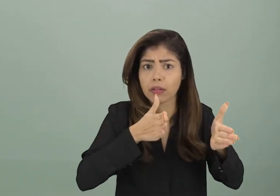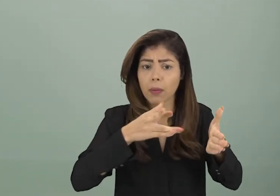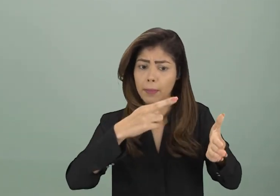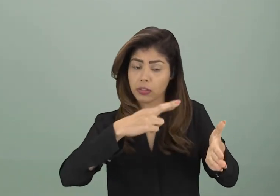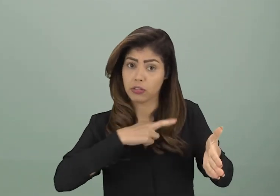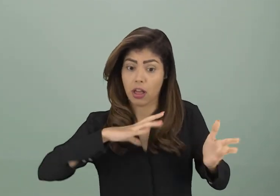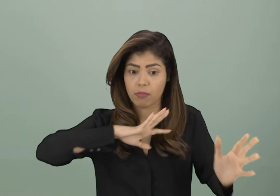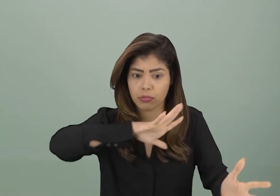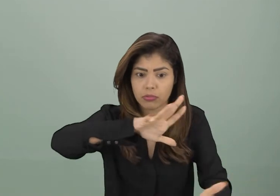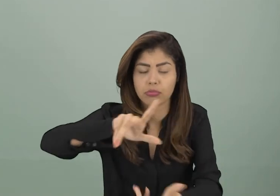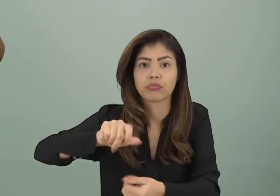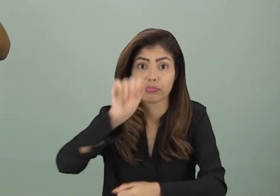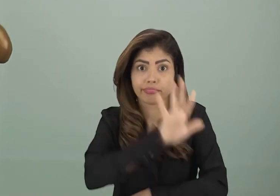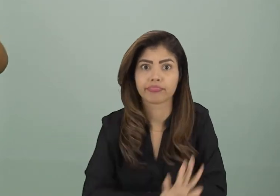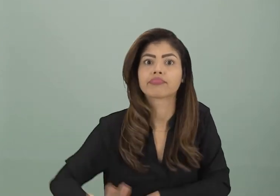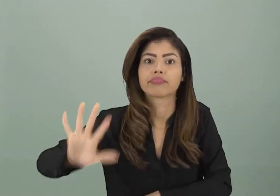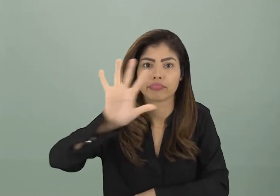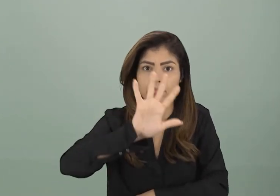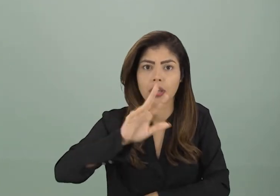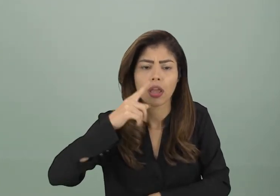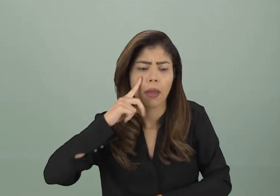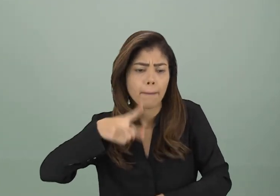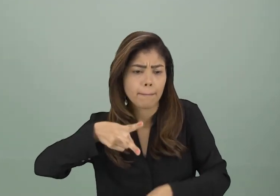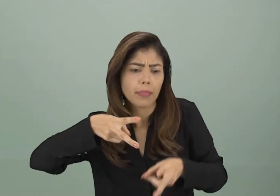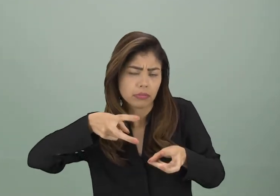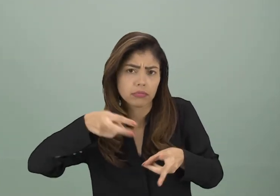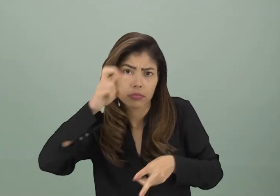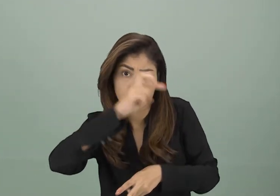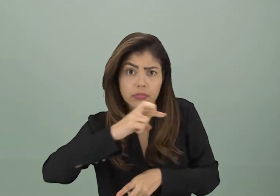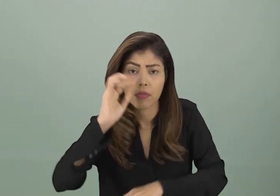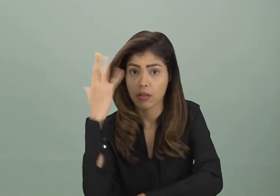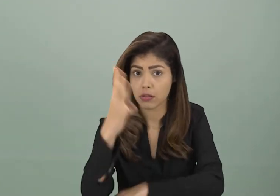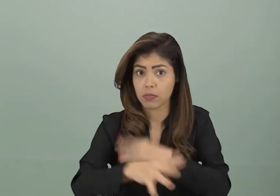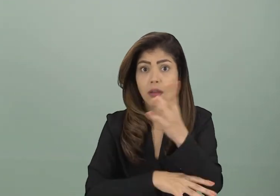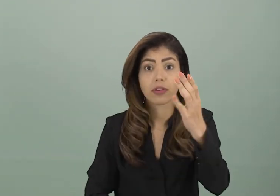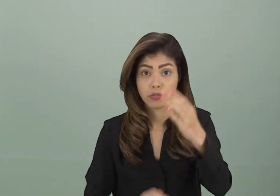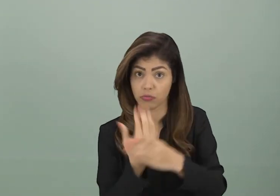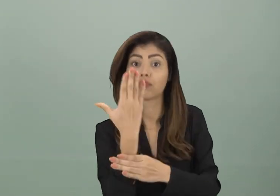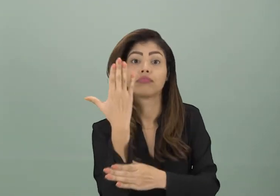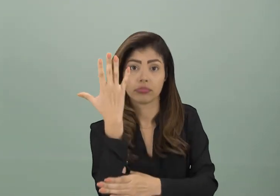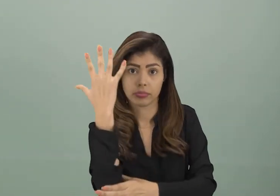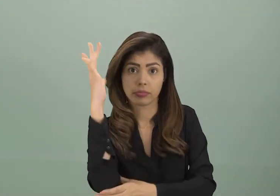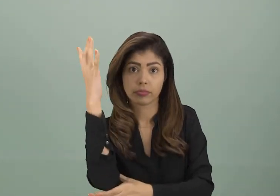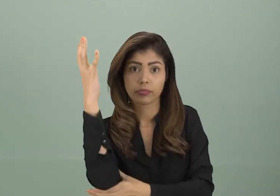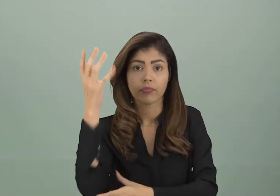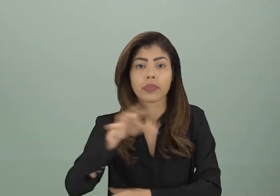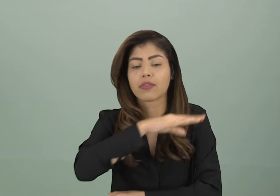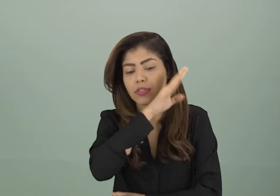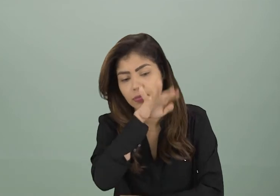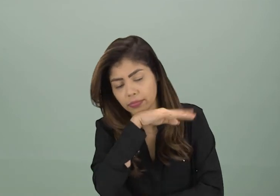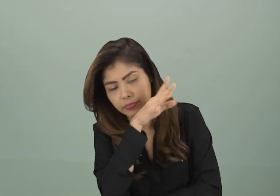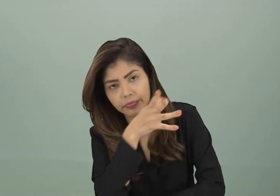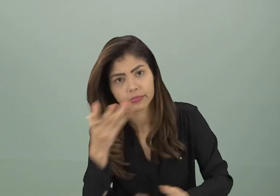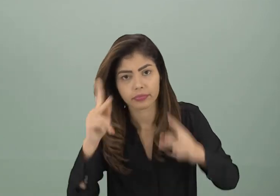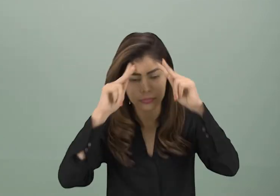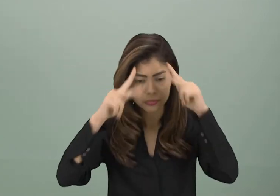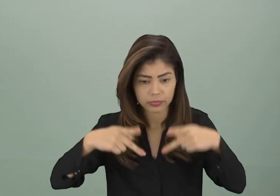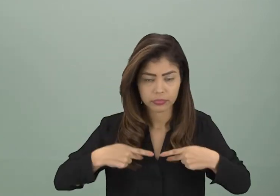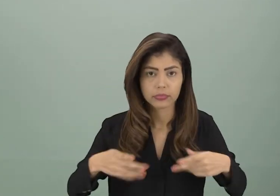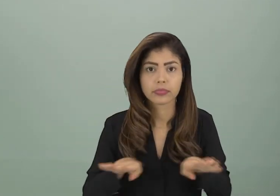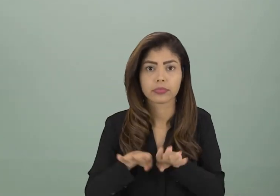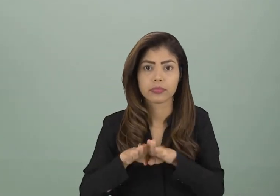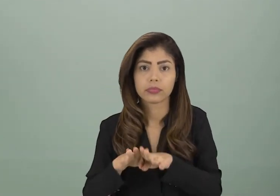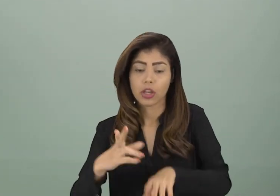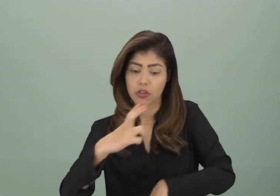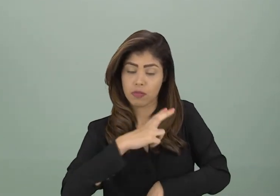geral, né? Aristóteles observava, como exemplo aqui, as plantas que existiam, os seres vivos, desde o particular,